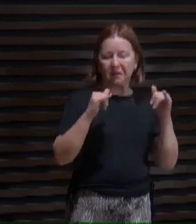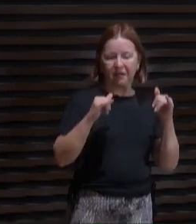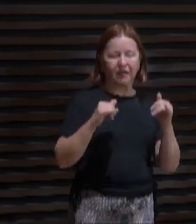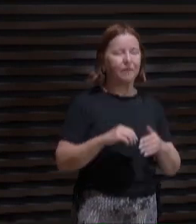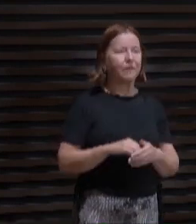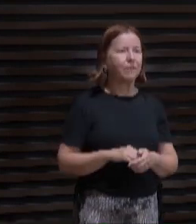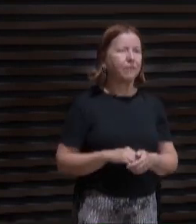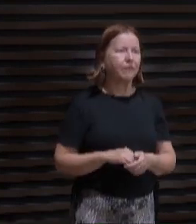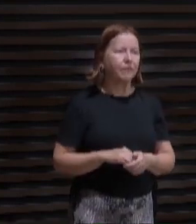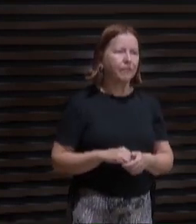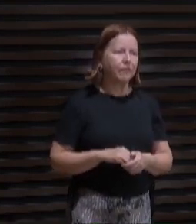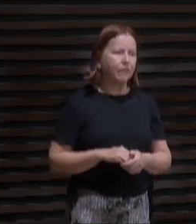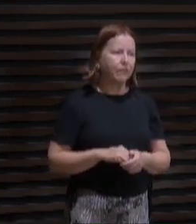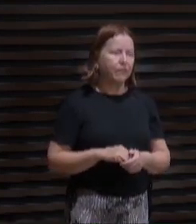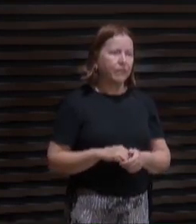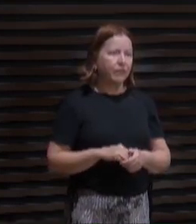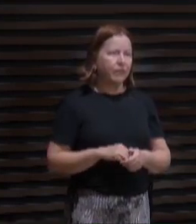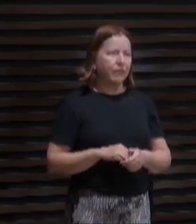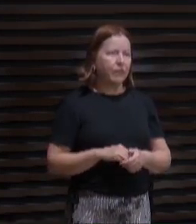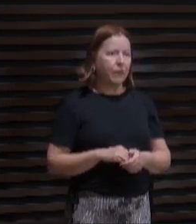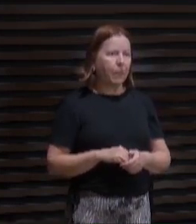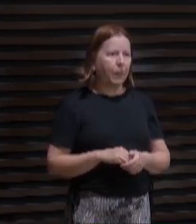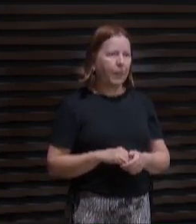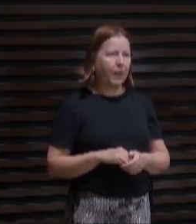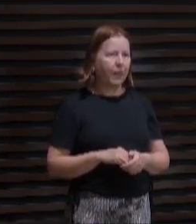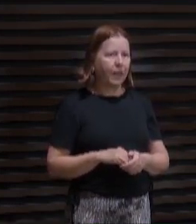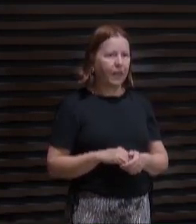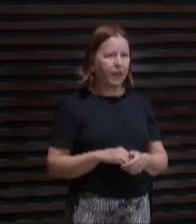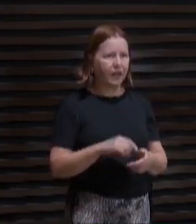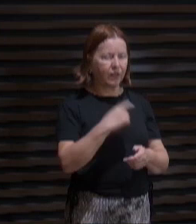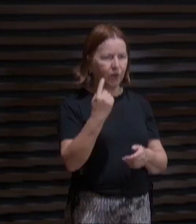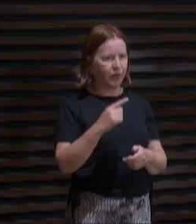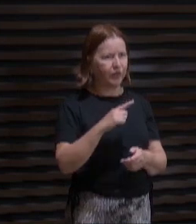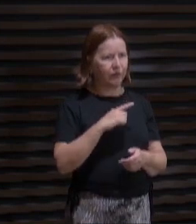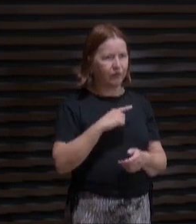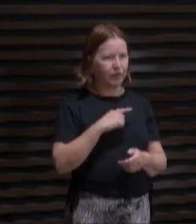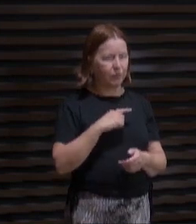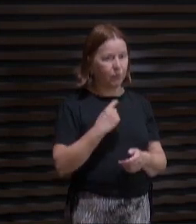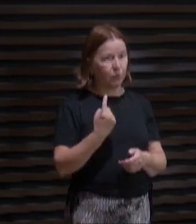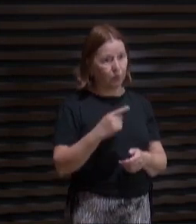recentemente, nós tivemos um líder religioso daqui do Paraná,